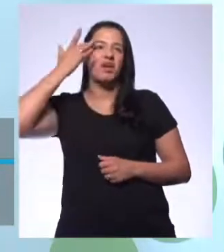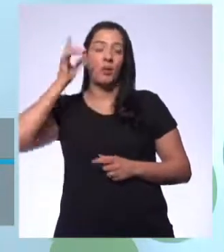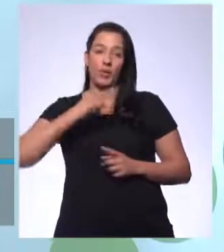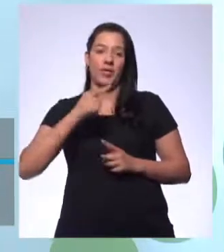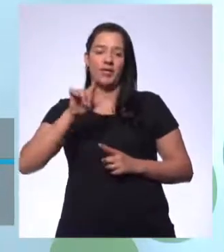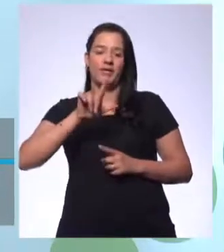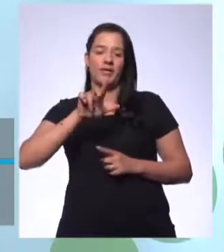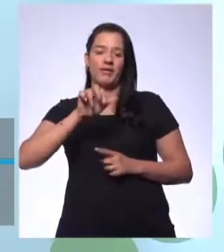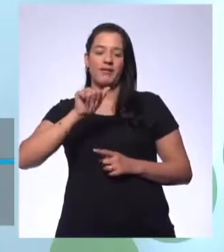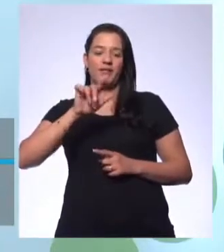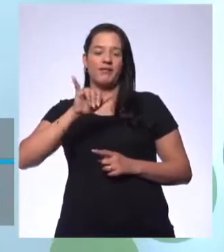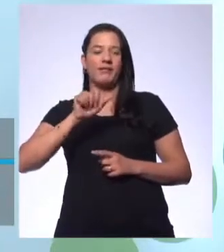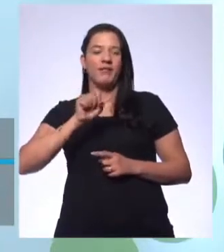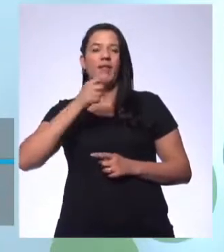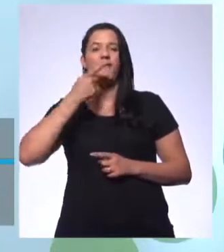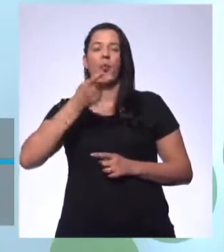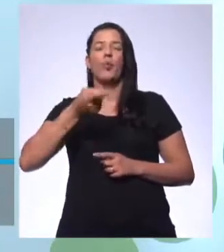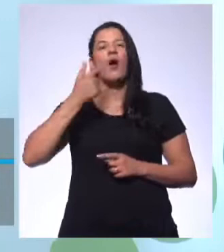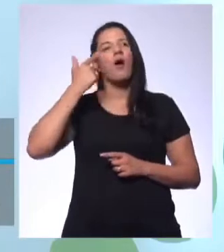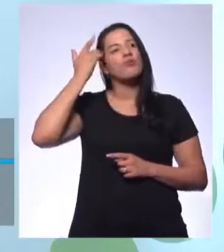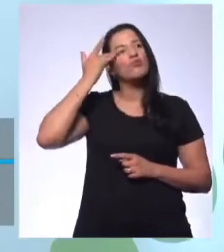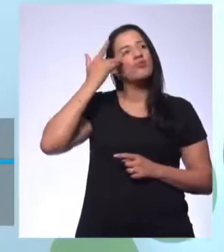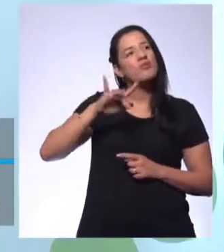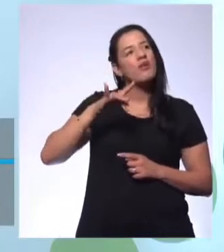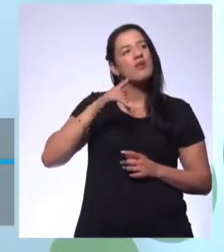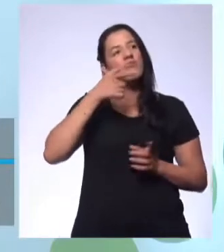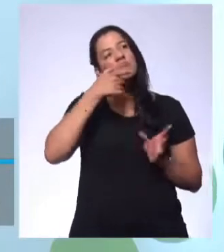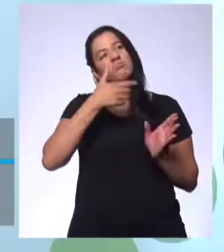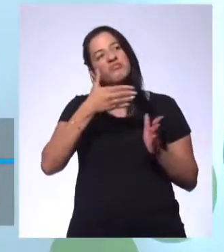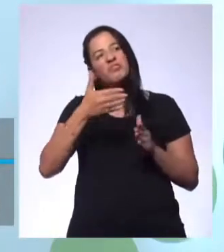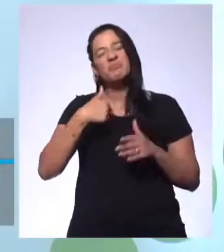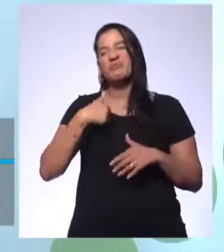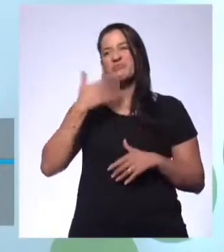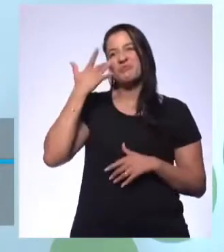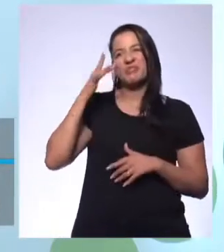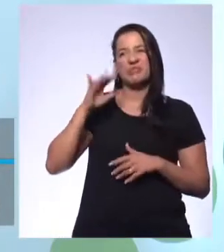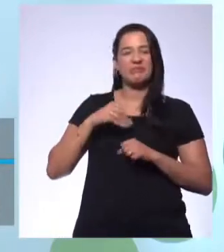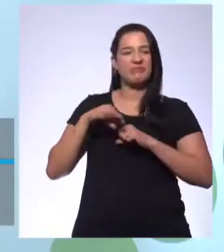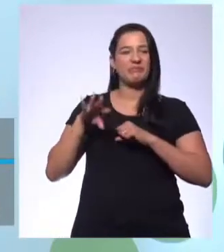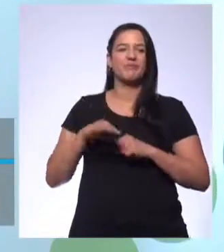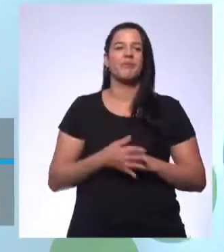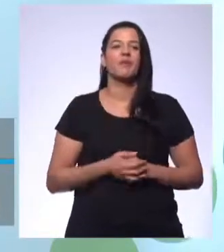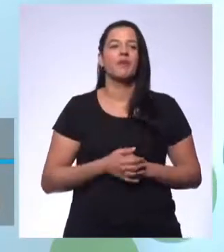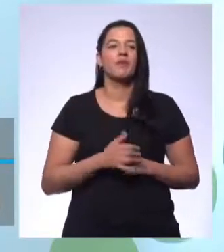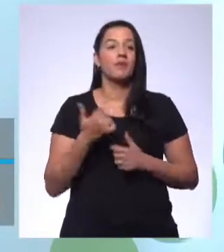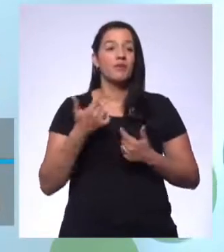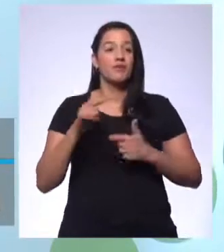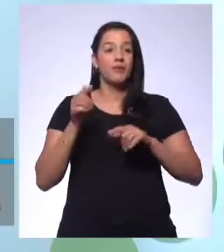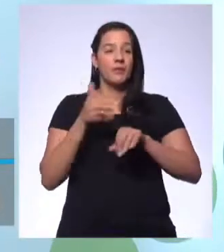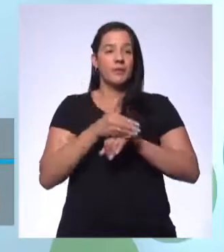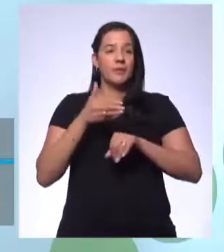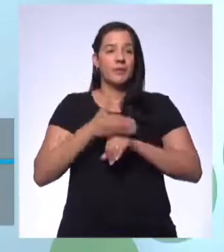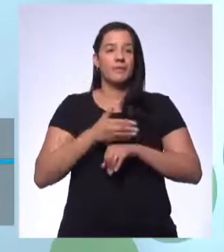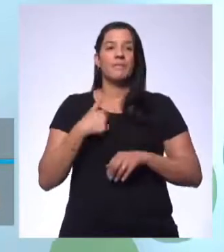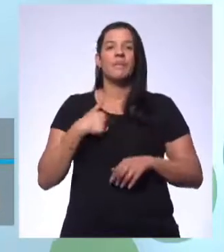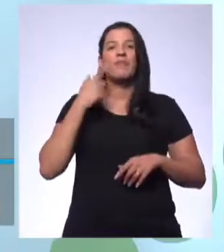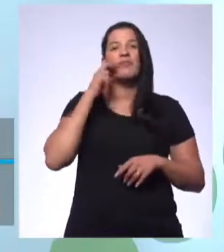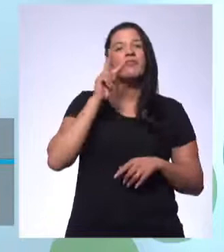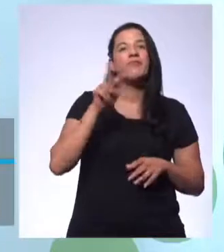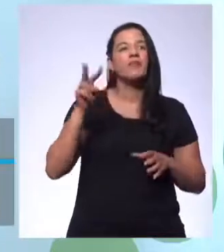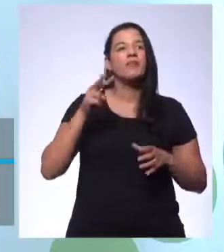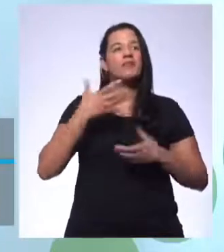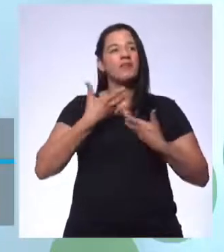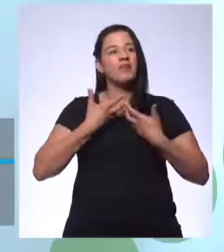não assisti e tal. Mas tem um aluno, cara, perdi, subiu. É muita participação. Filme cansado.